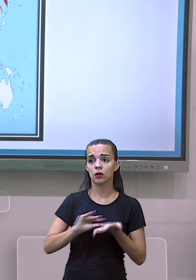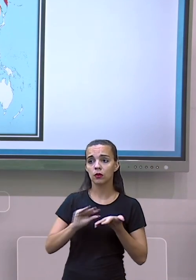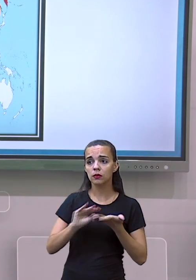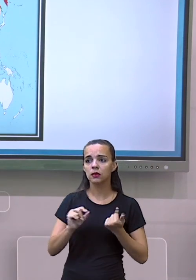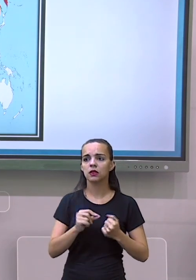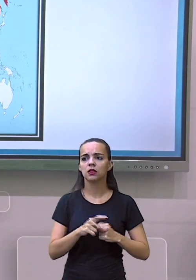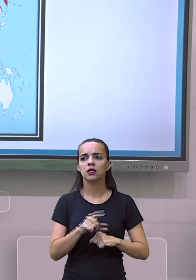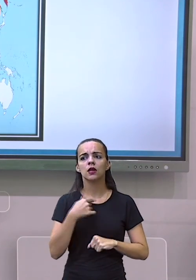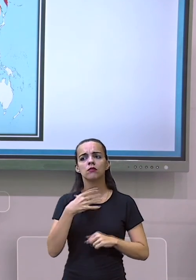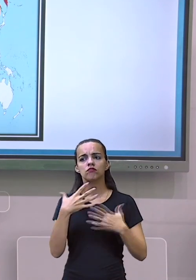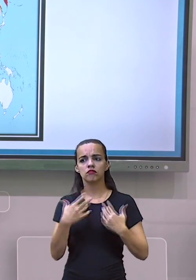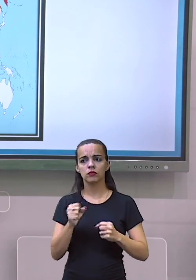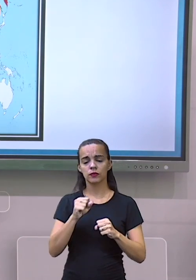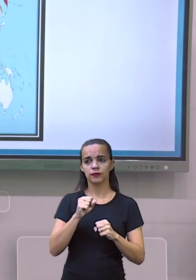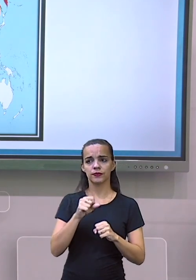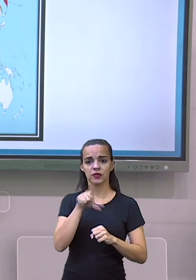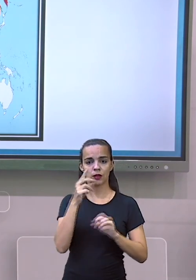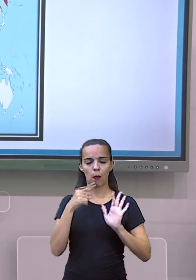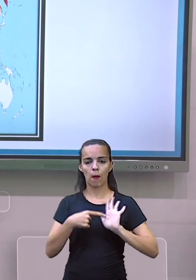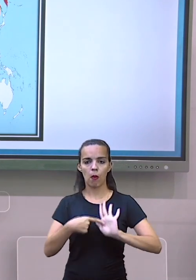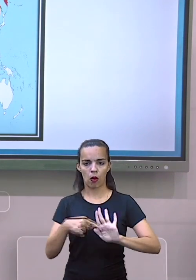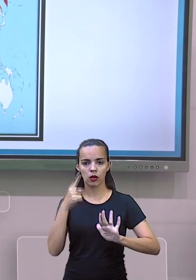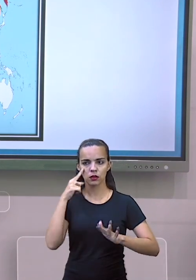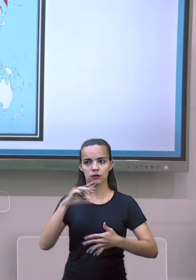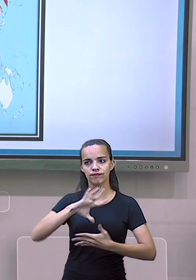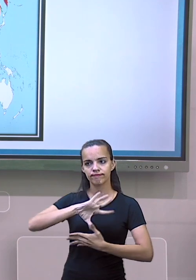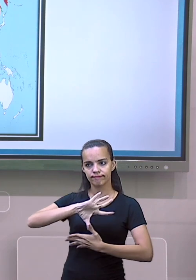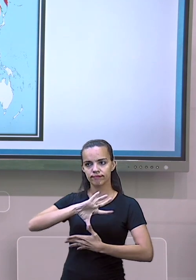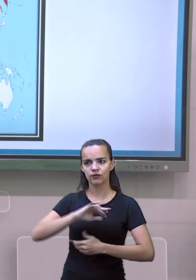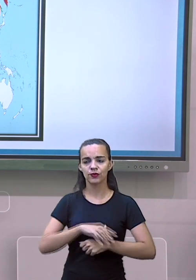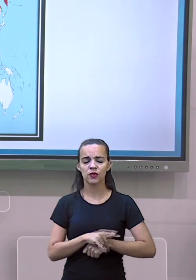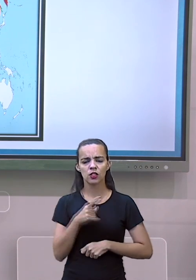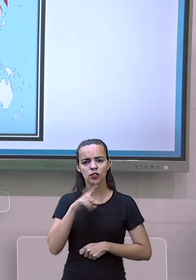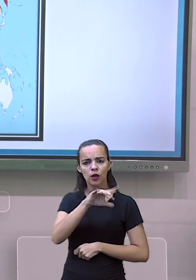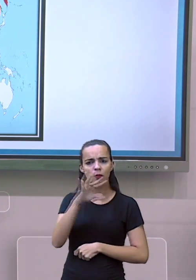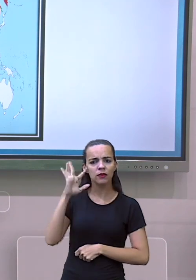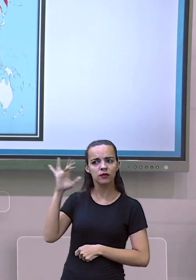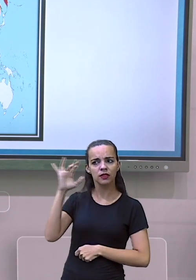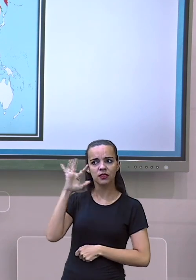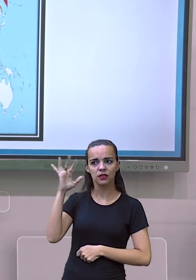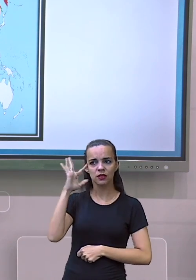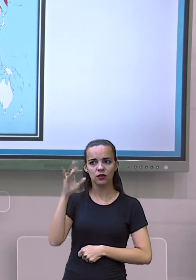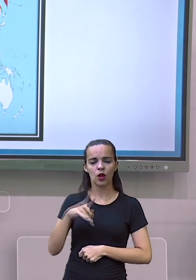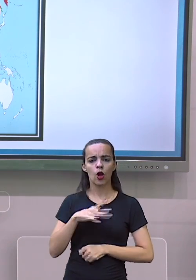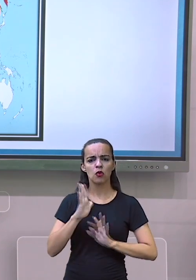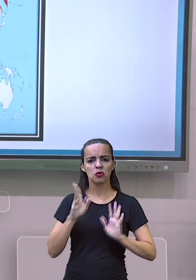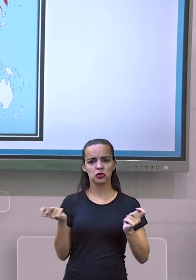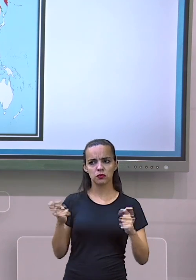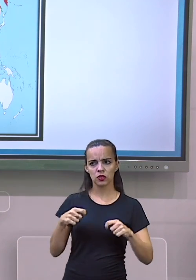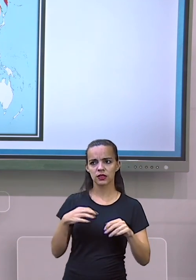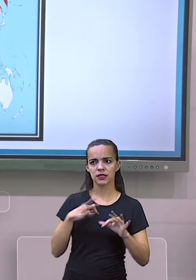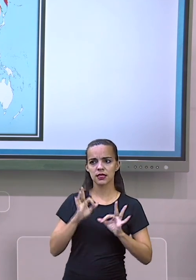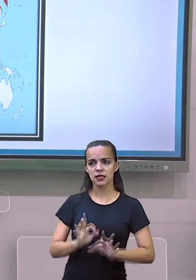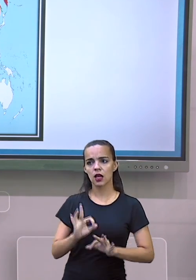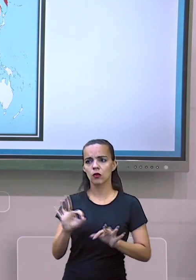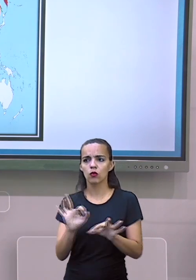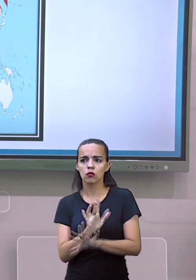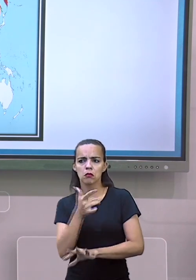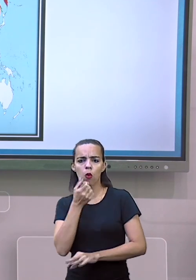em cores no nosso mapa. Então, é a reflexão. Onde funcionou, como